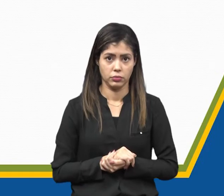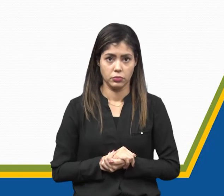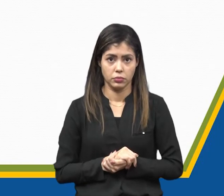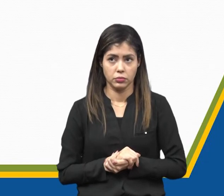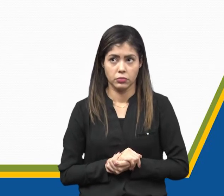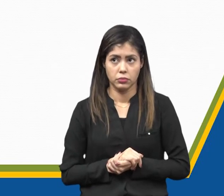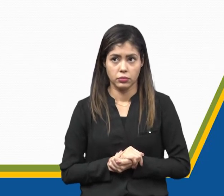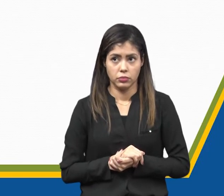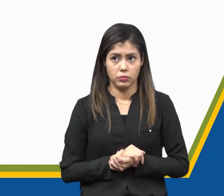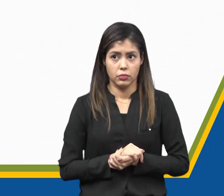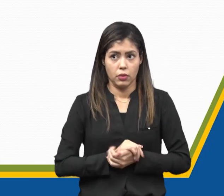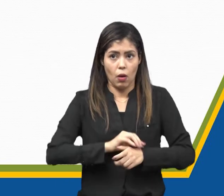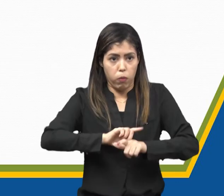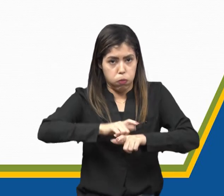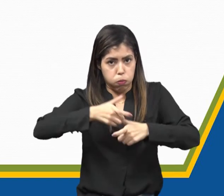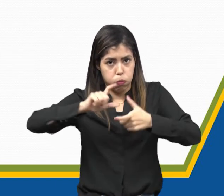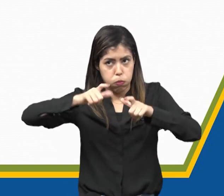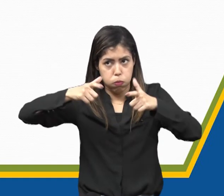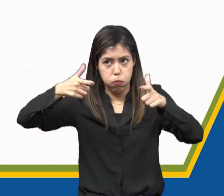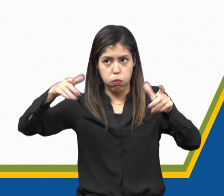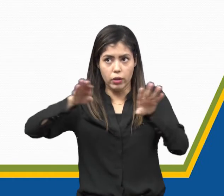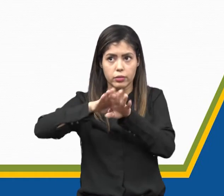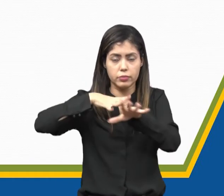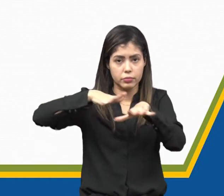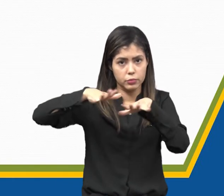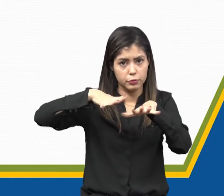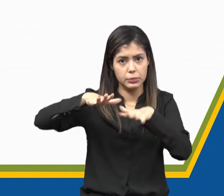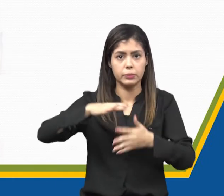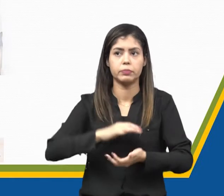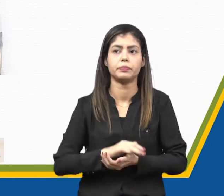E aumenta a amplitude de movimento.